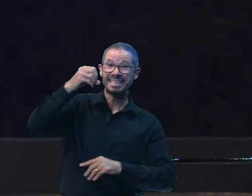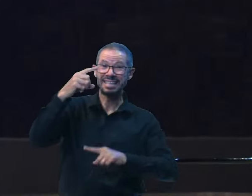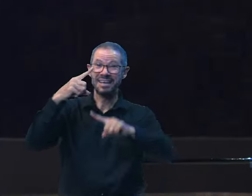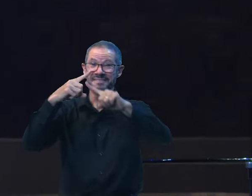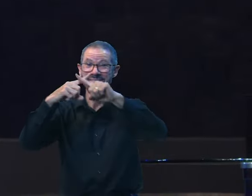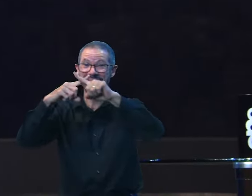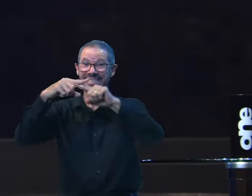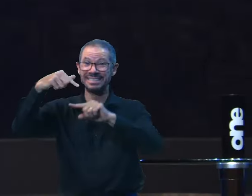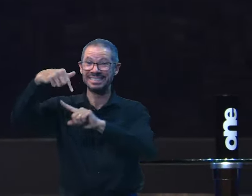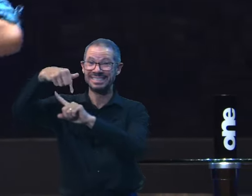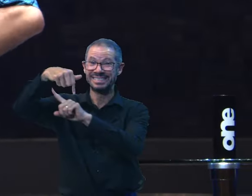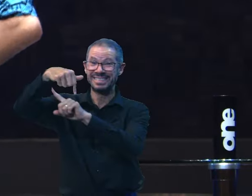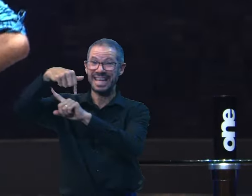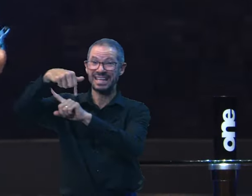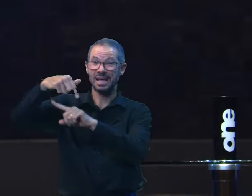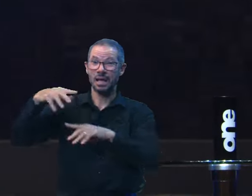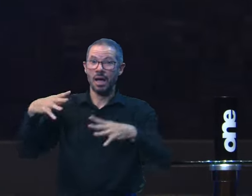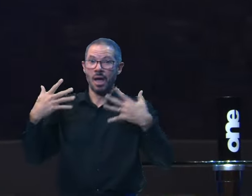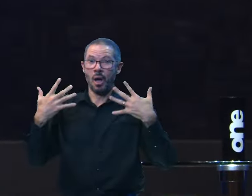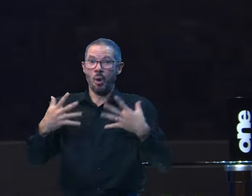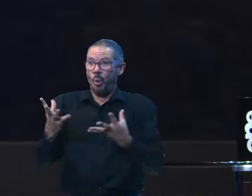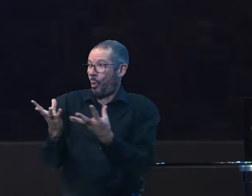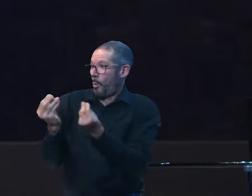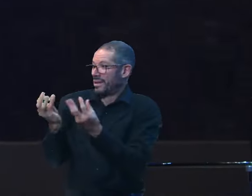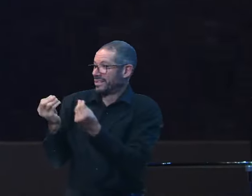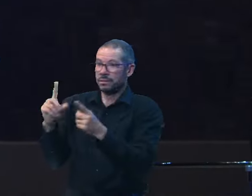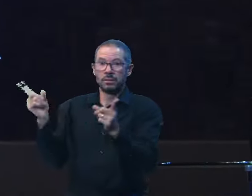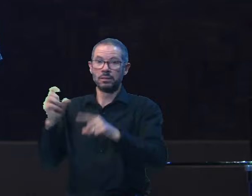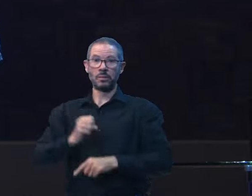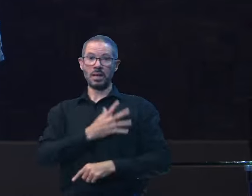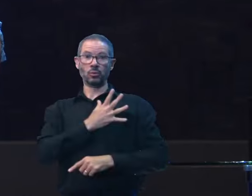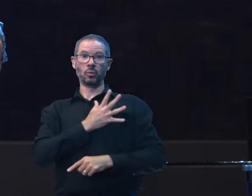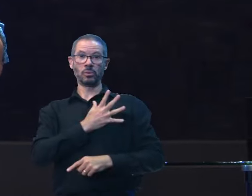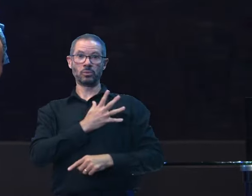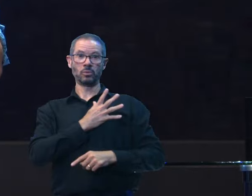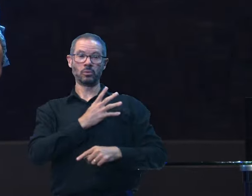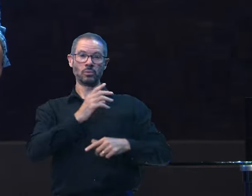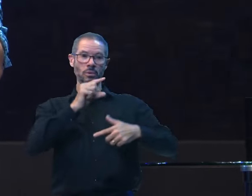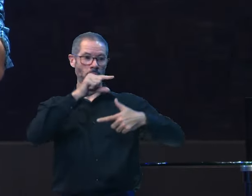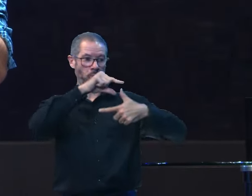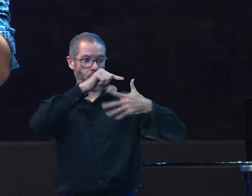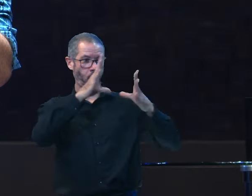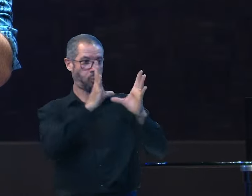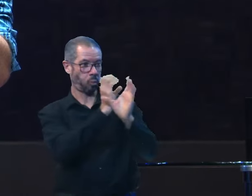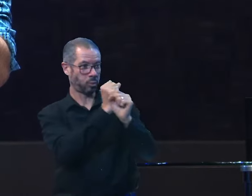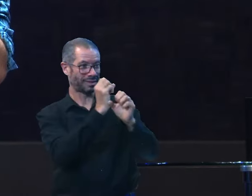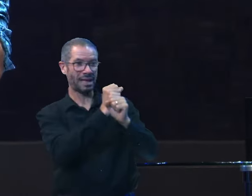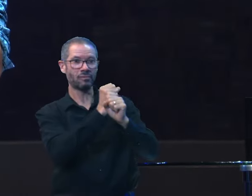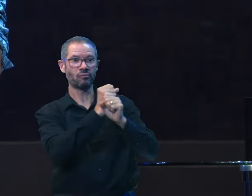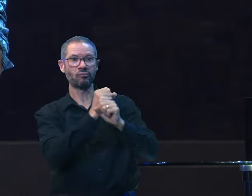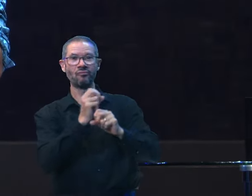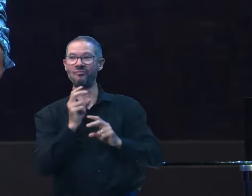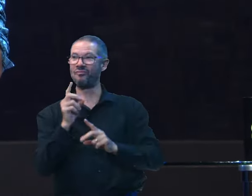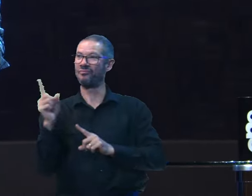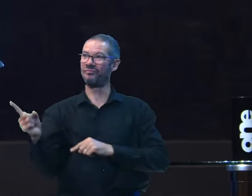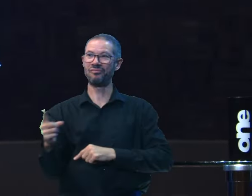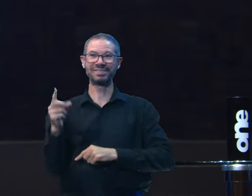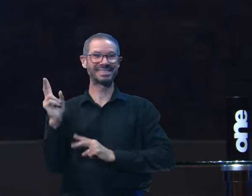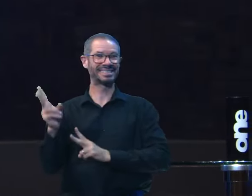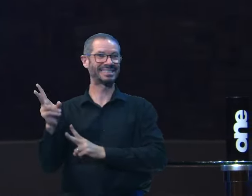70 vezes 7. Nossa, é bastante. Não, não, não, não é pelo número. Ele está falando assim, é incontável. Se é para falar, se é para